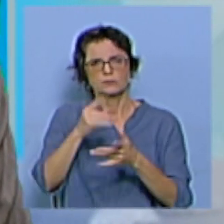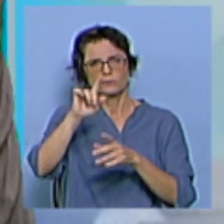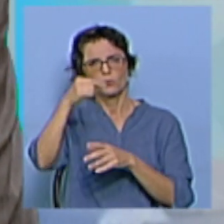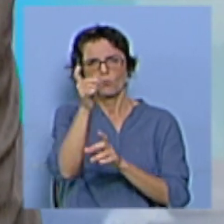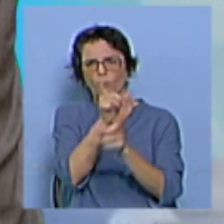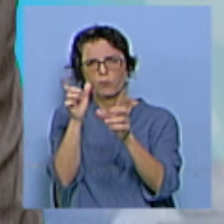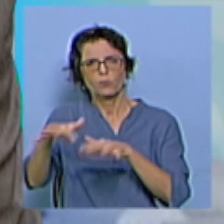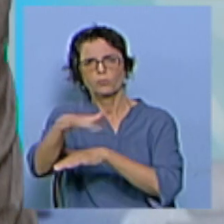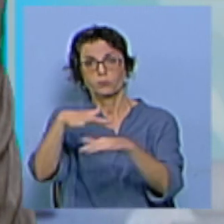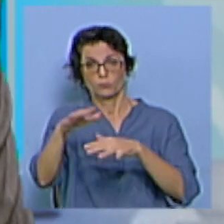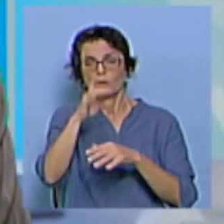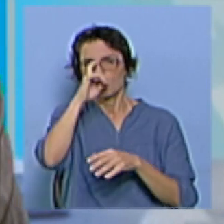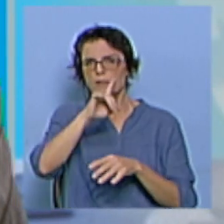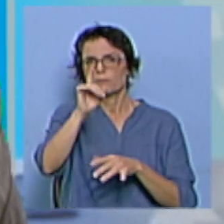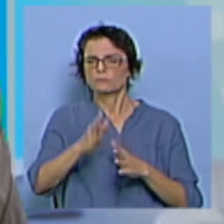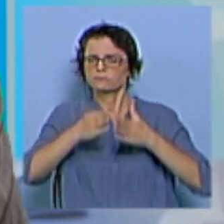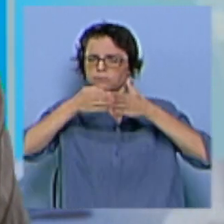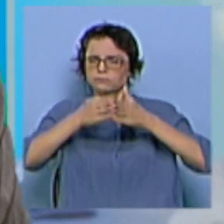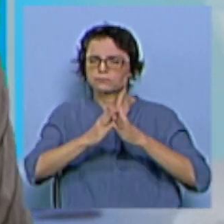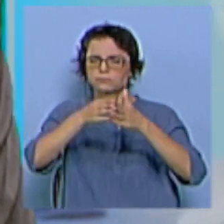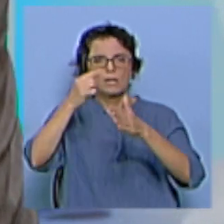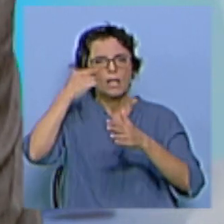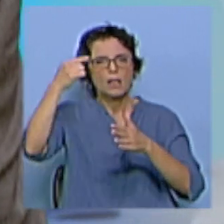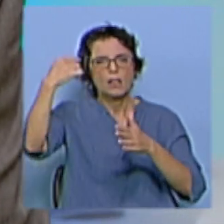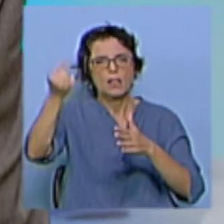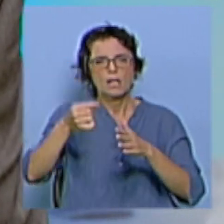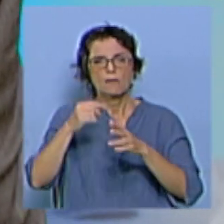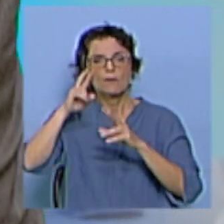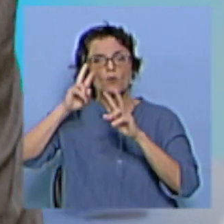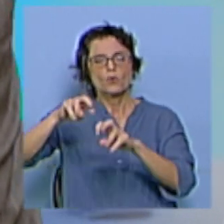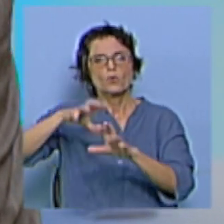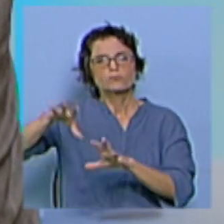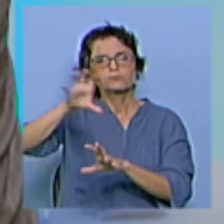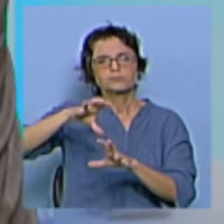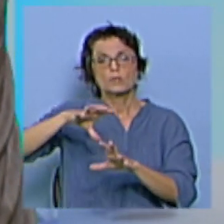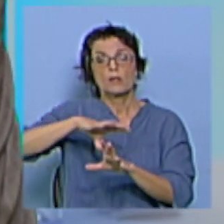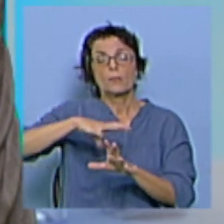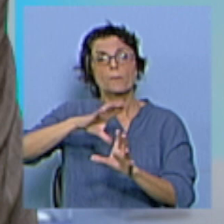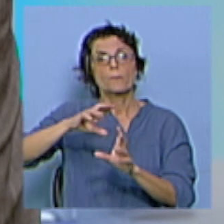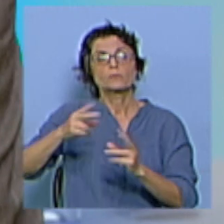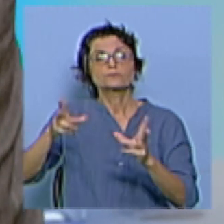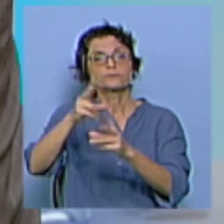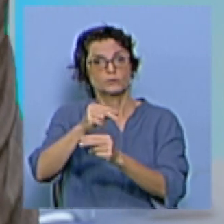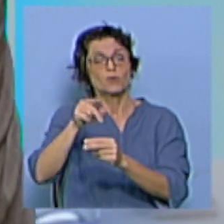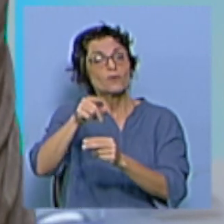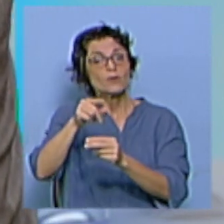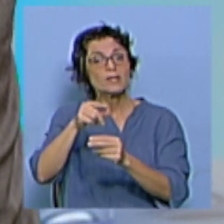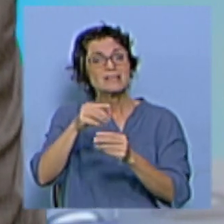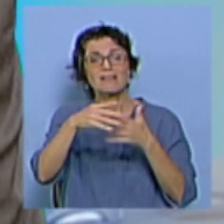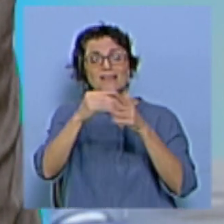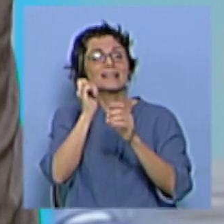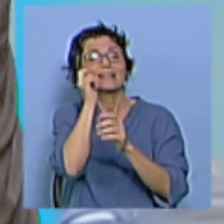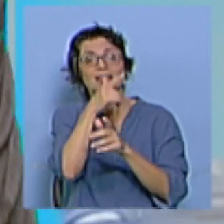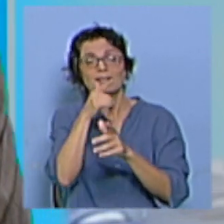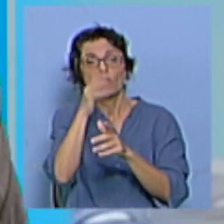ao encontro dos novos mundos eram dirigidas e eram comandadas por militares e por elementos das forças de segurança da época